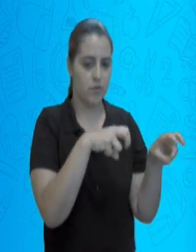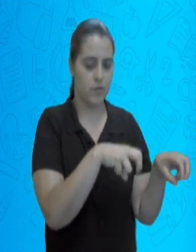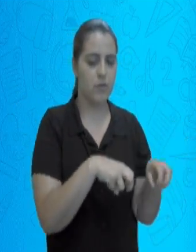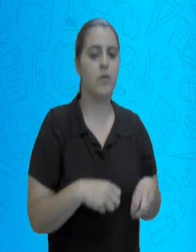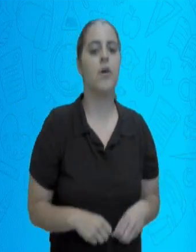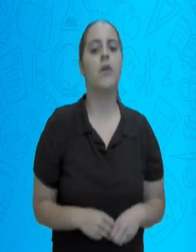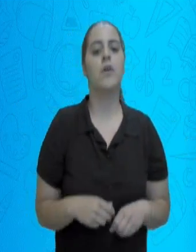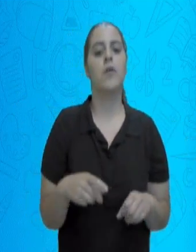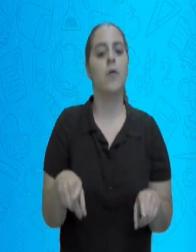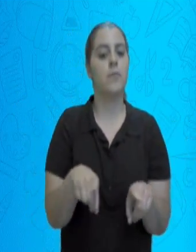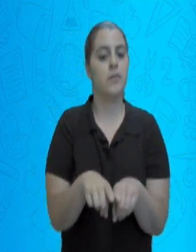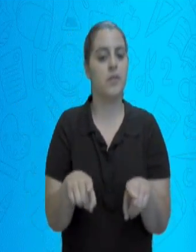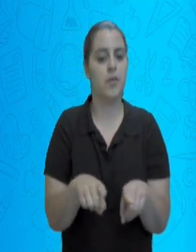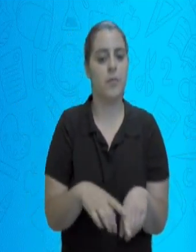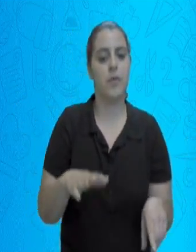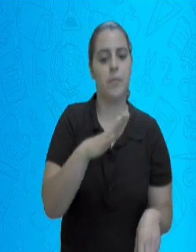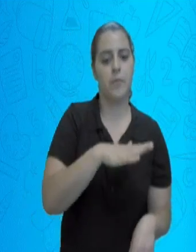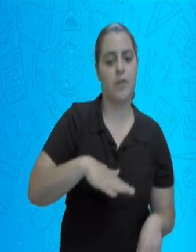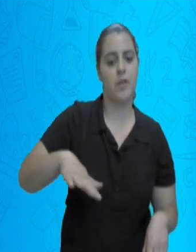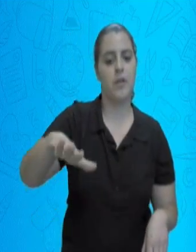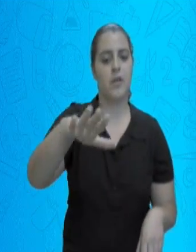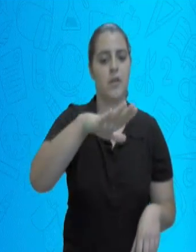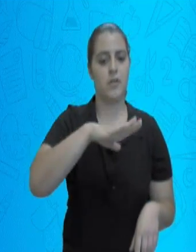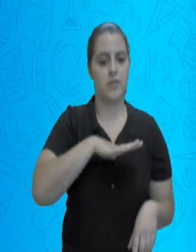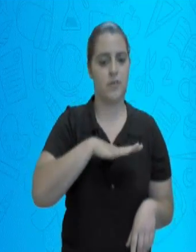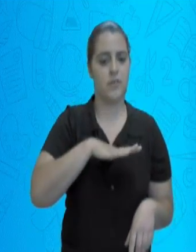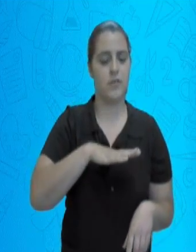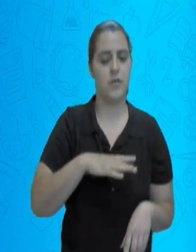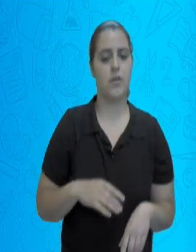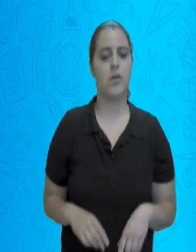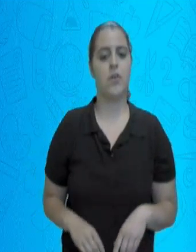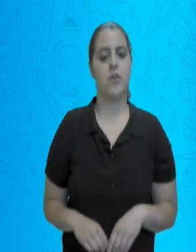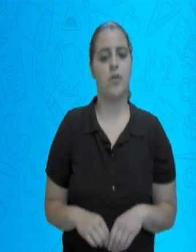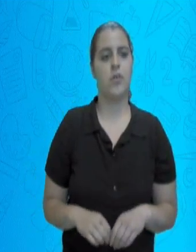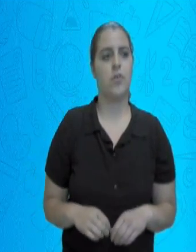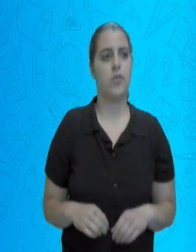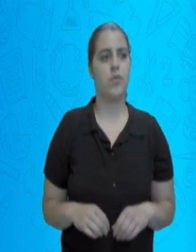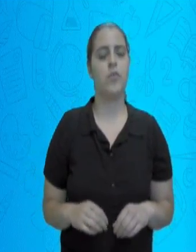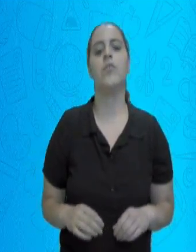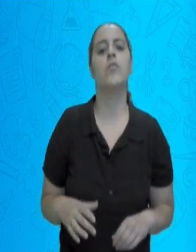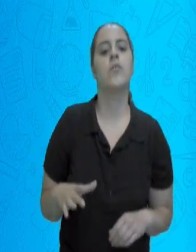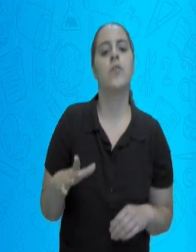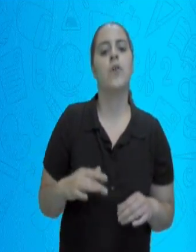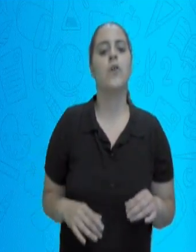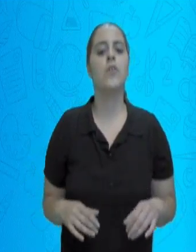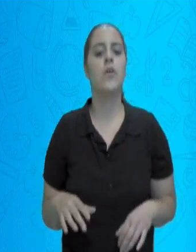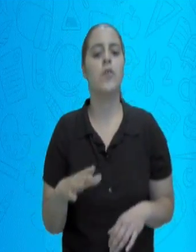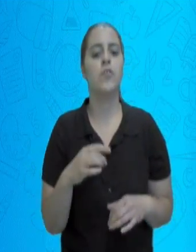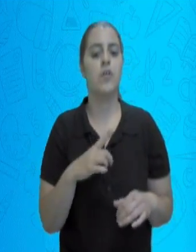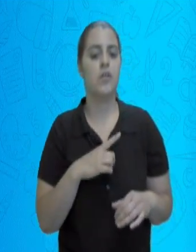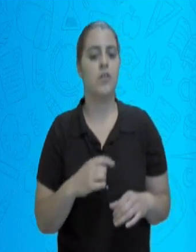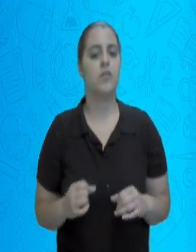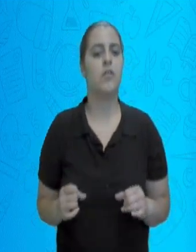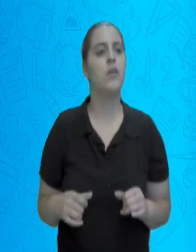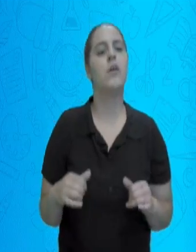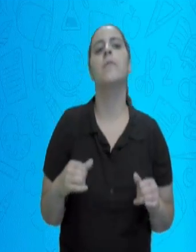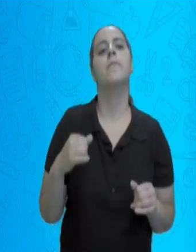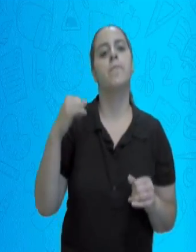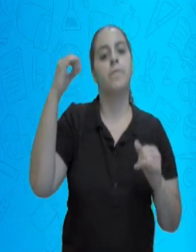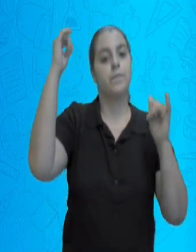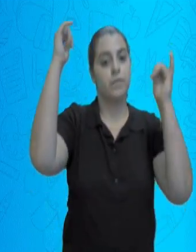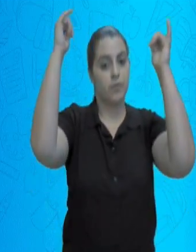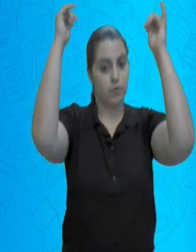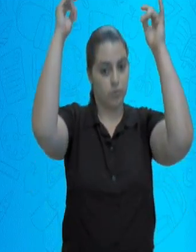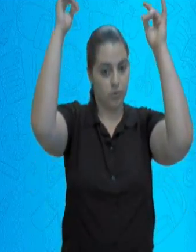campo, assim também como a região da cidade. Então, o município é tudo. Além disso, ele